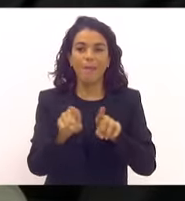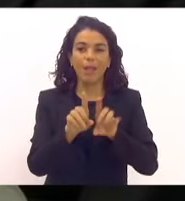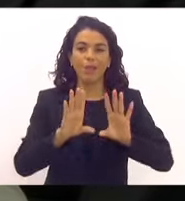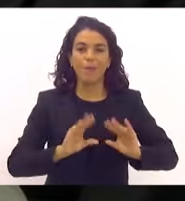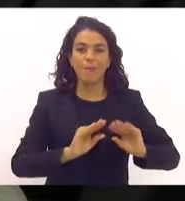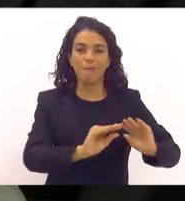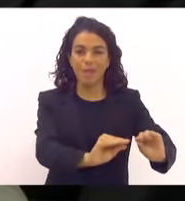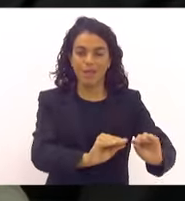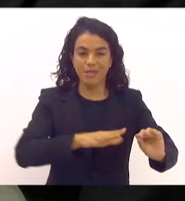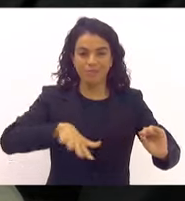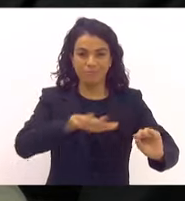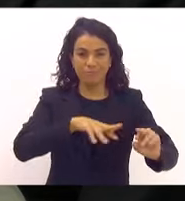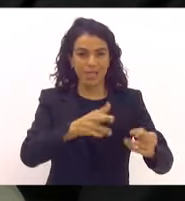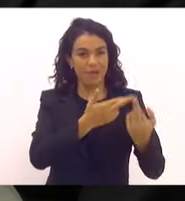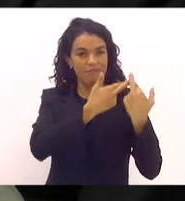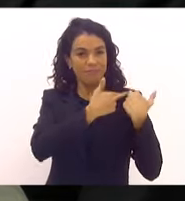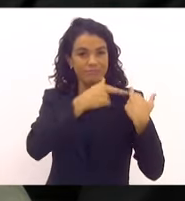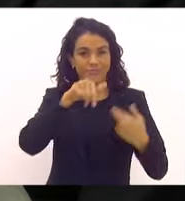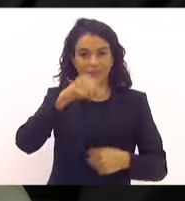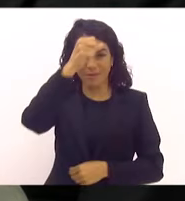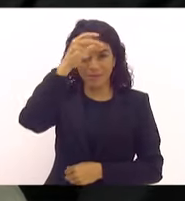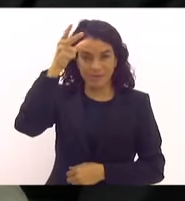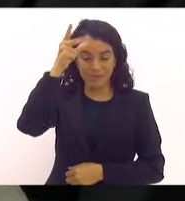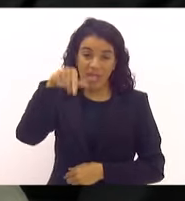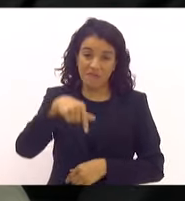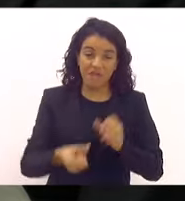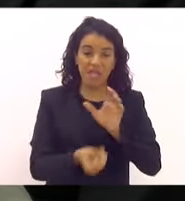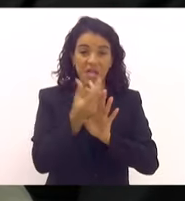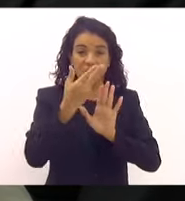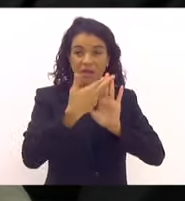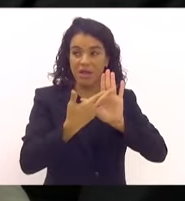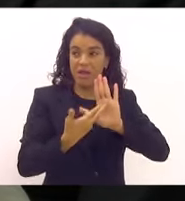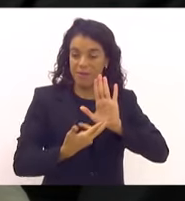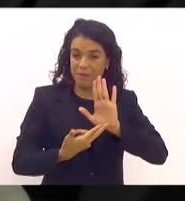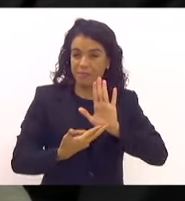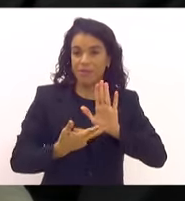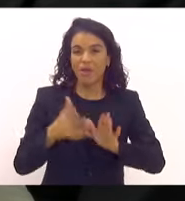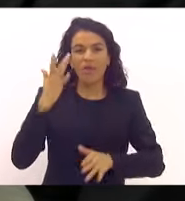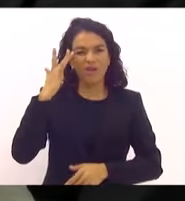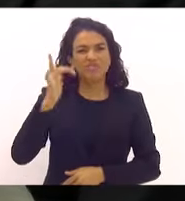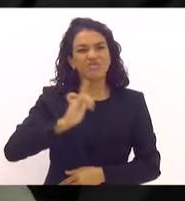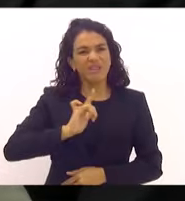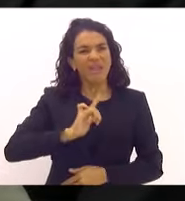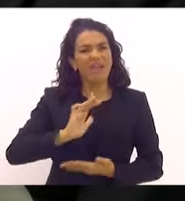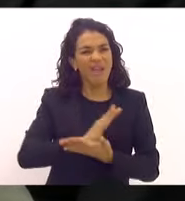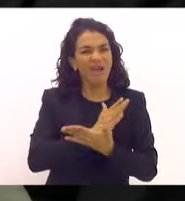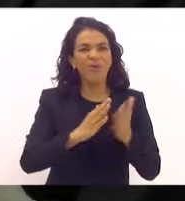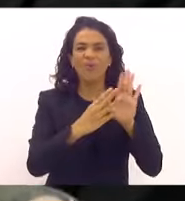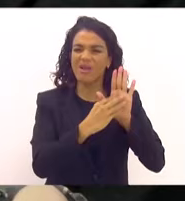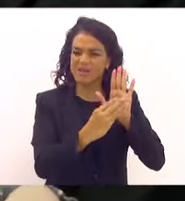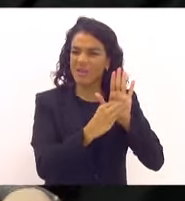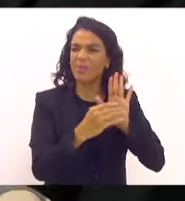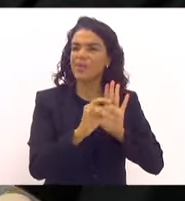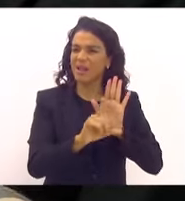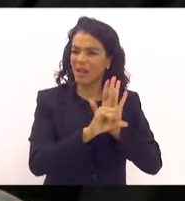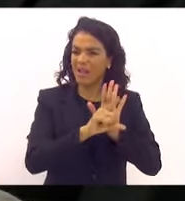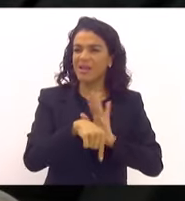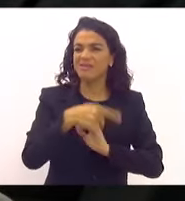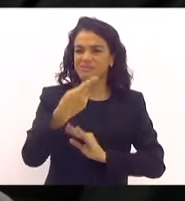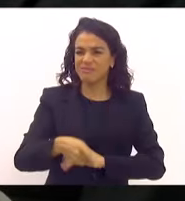da municipalidade, perfeito, porque eles que vão fazer o regramento. Acho que a gente já deve ter alguns exemplos aqui de leis no